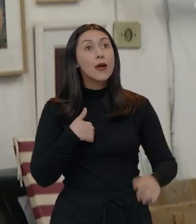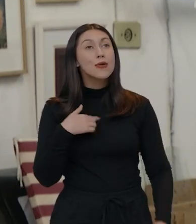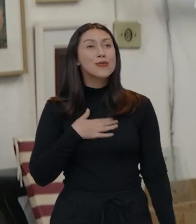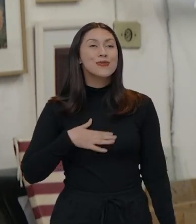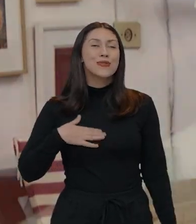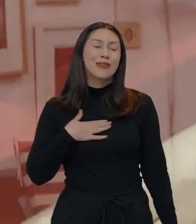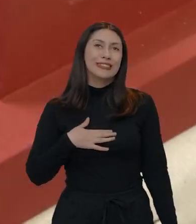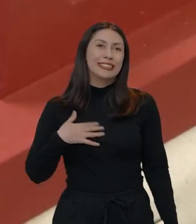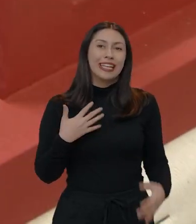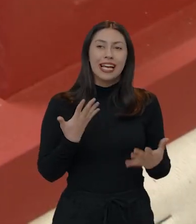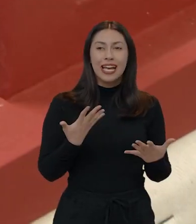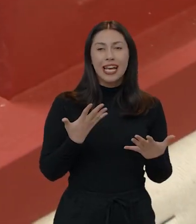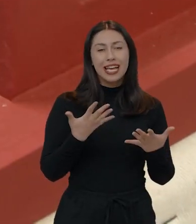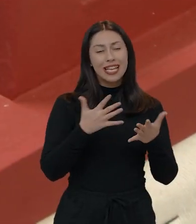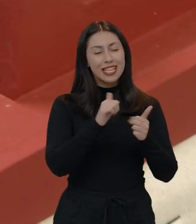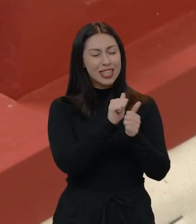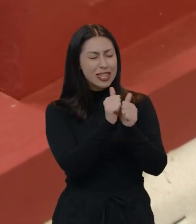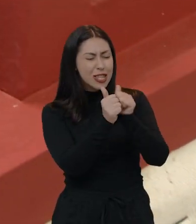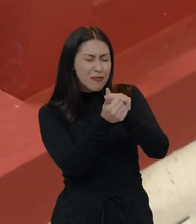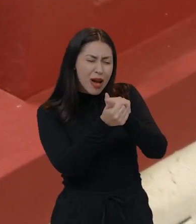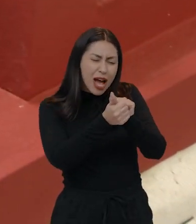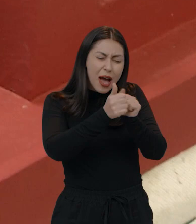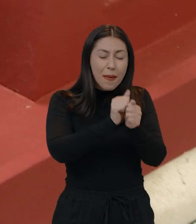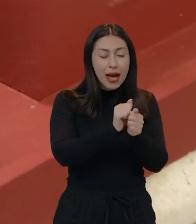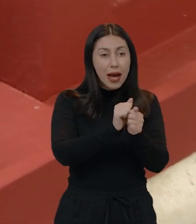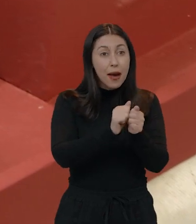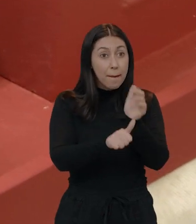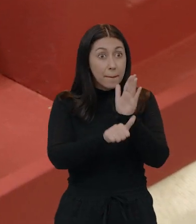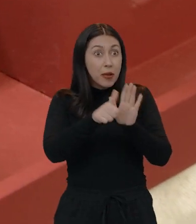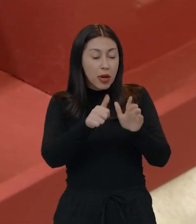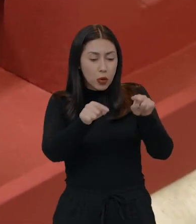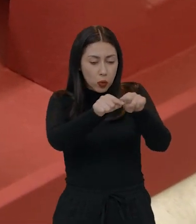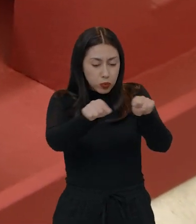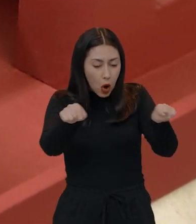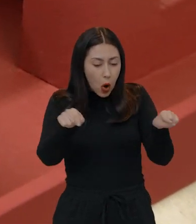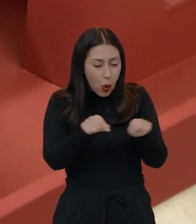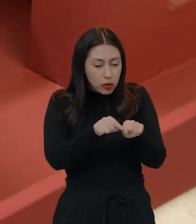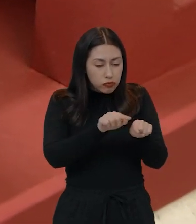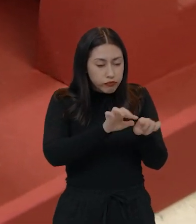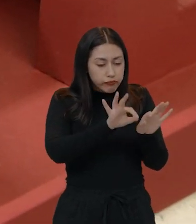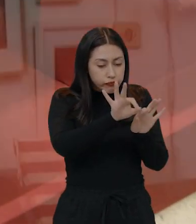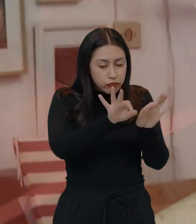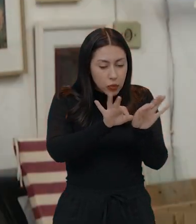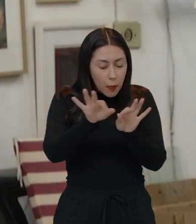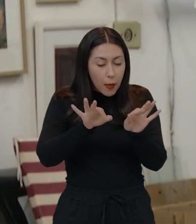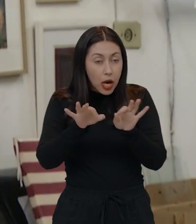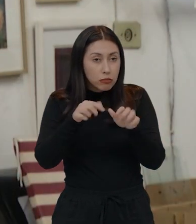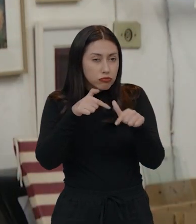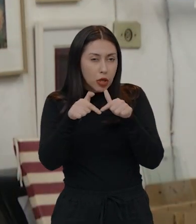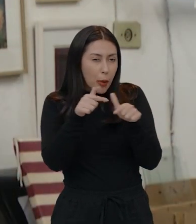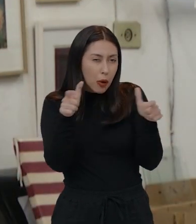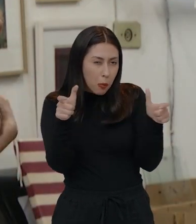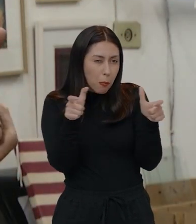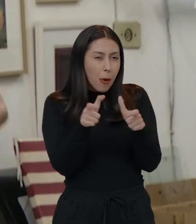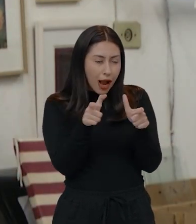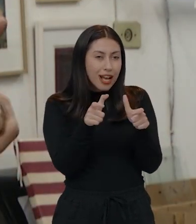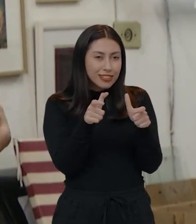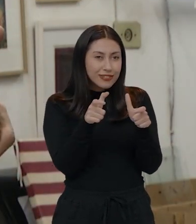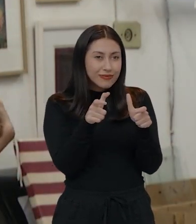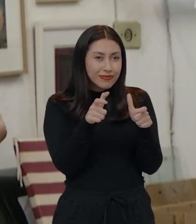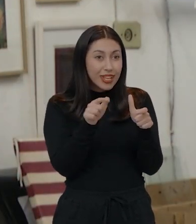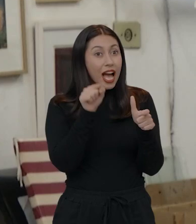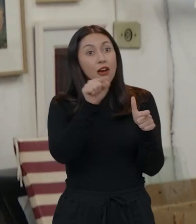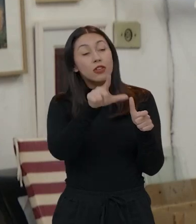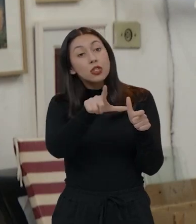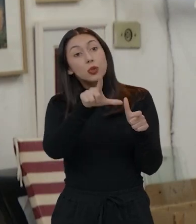de habilidade, né? Assim, eu faço uma maquetazinha para você do trabalho, na escala 1 para 100, você